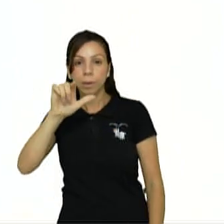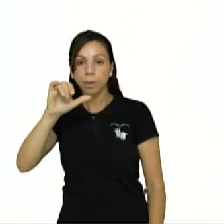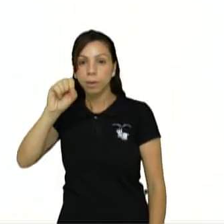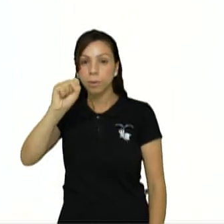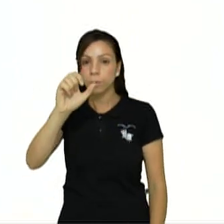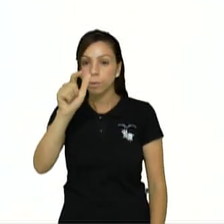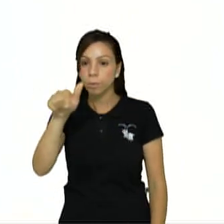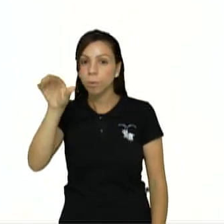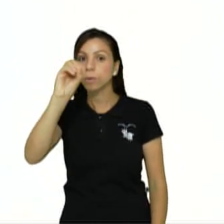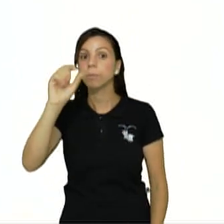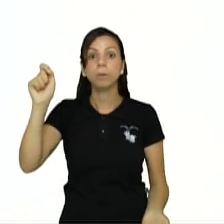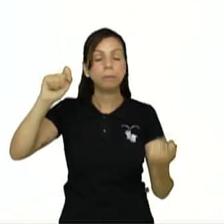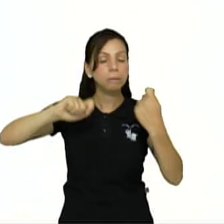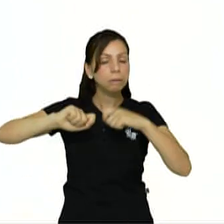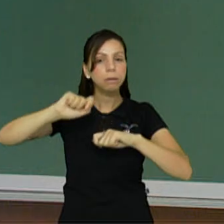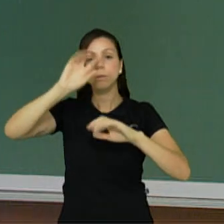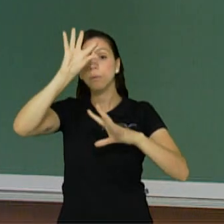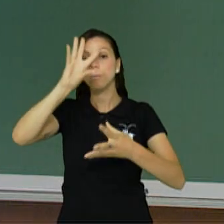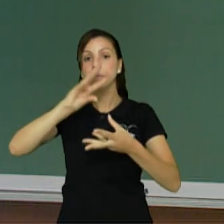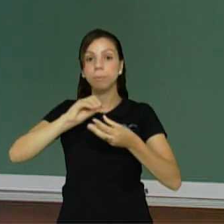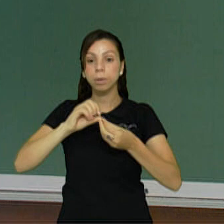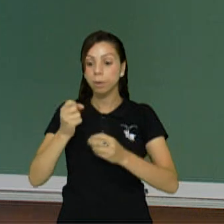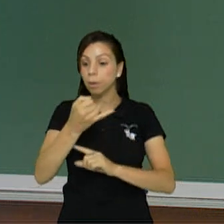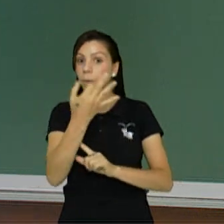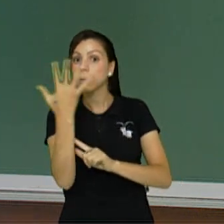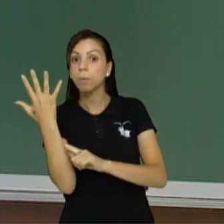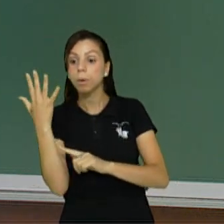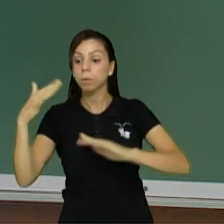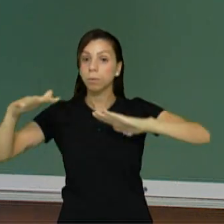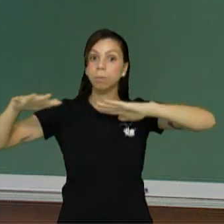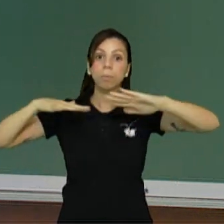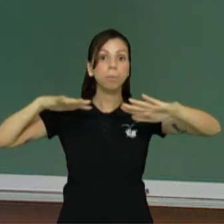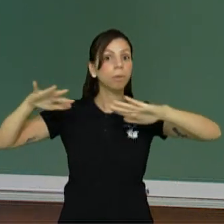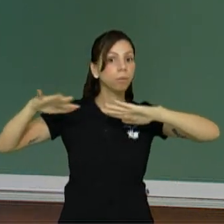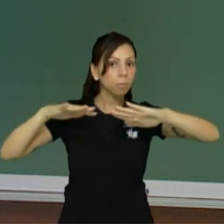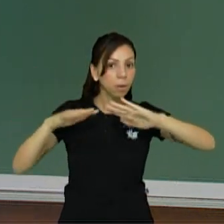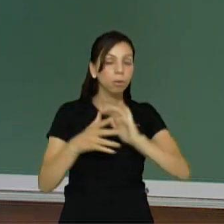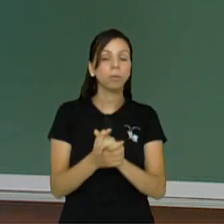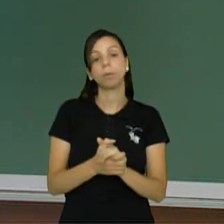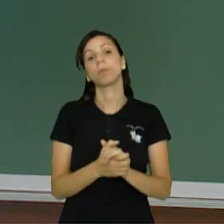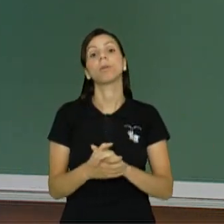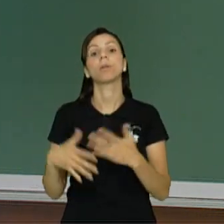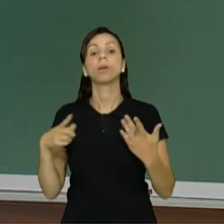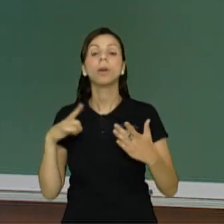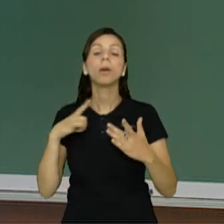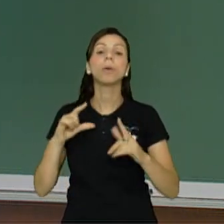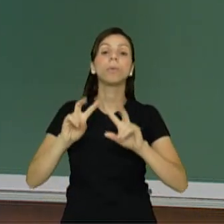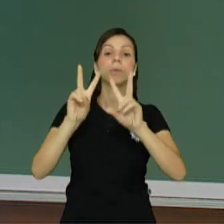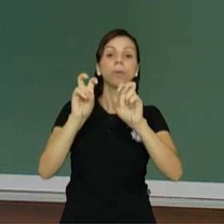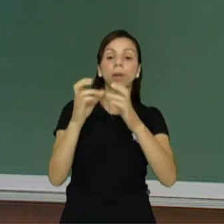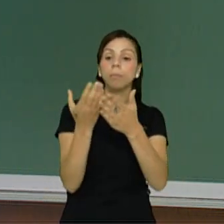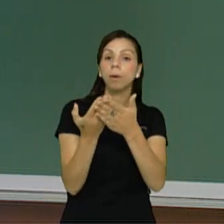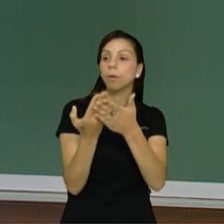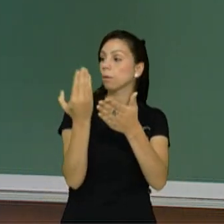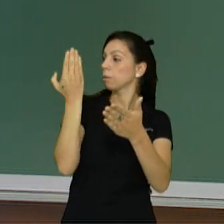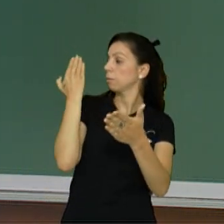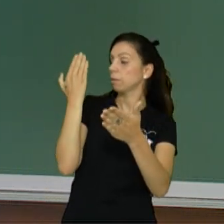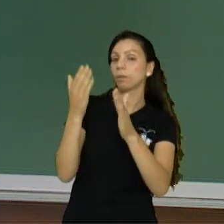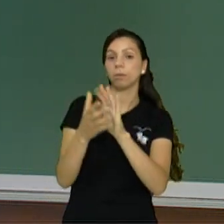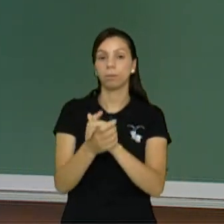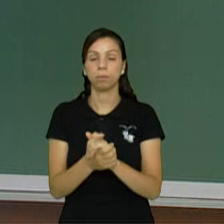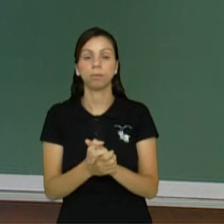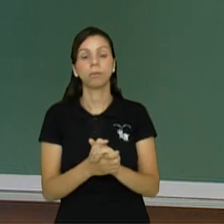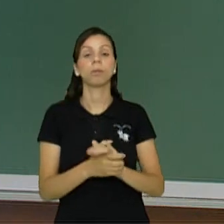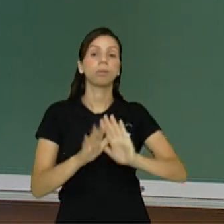quantidade de movimento. Quantidade de movimento foi um assunto que nós trabalhamos na última aula. Pessoal, quantidade de movimento você